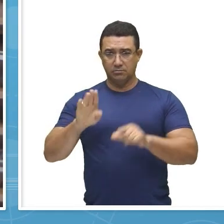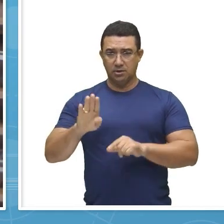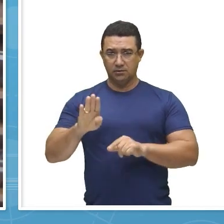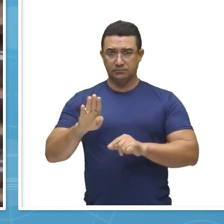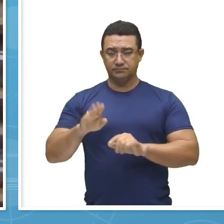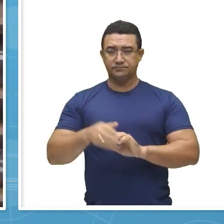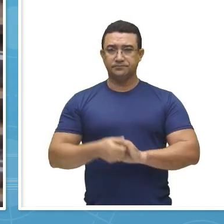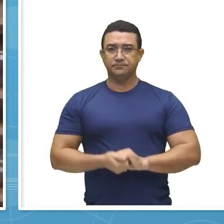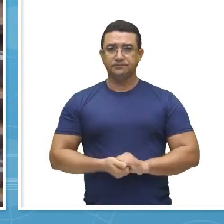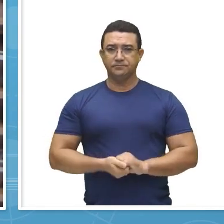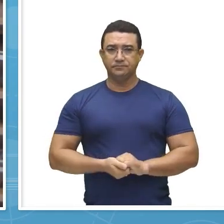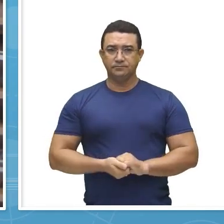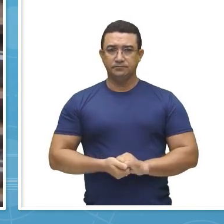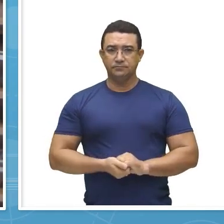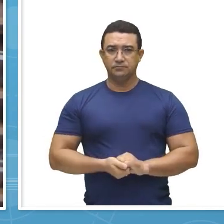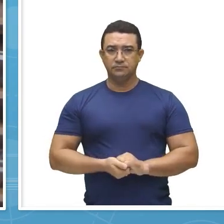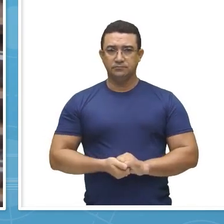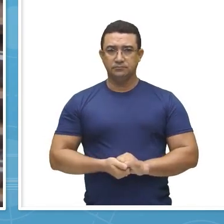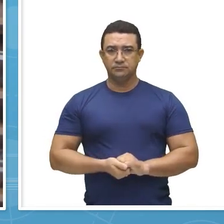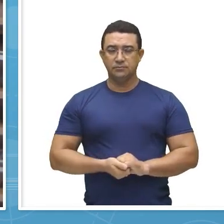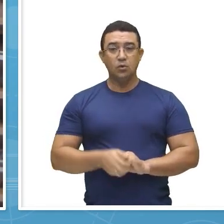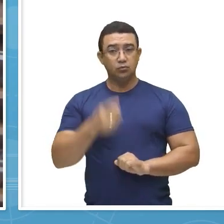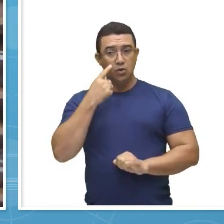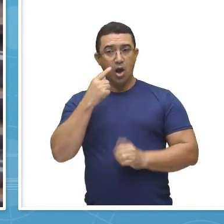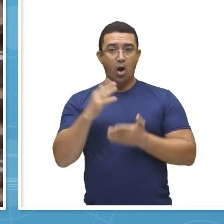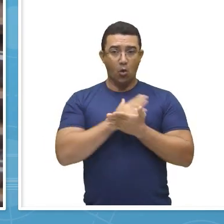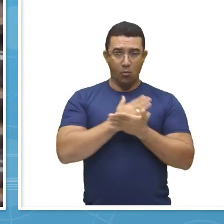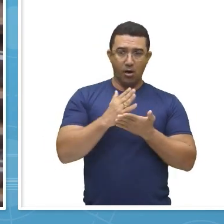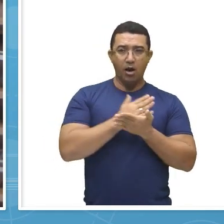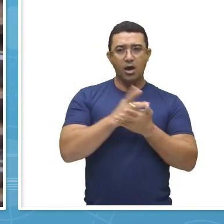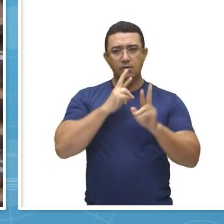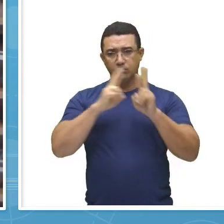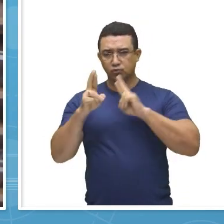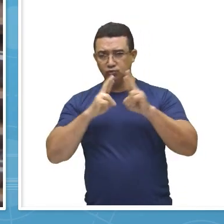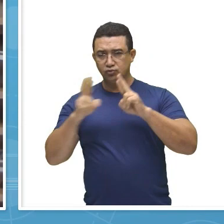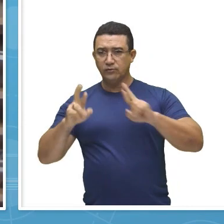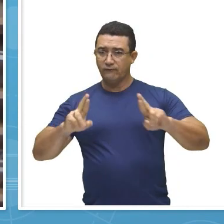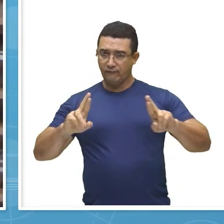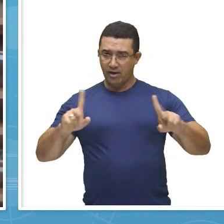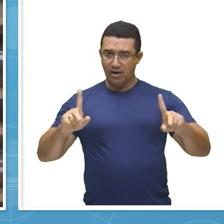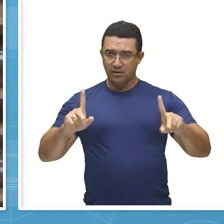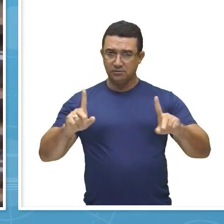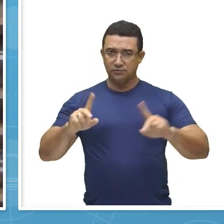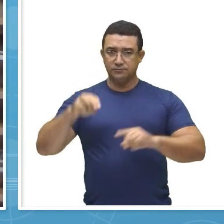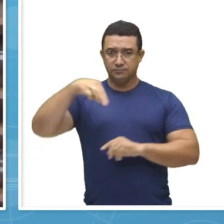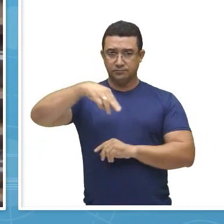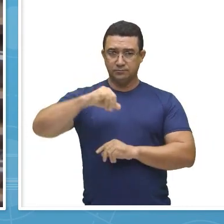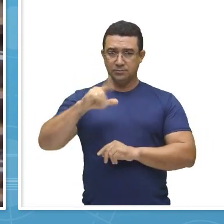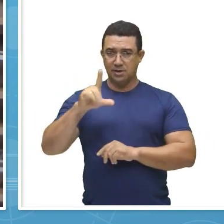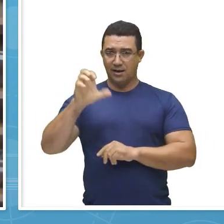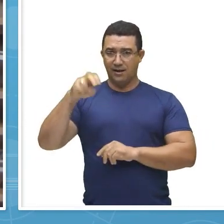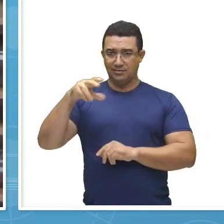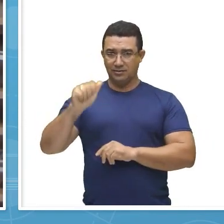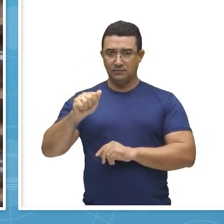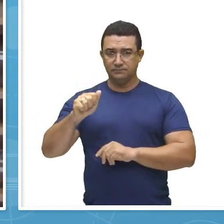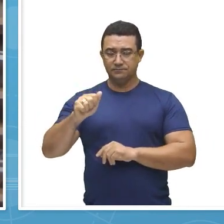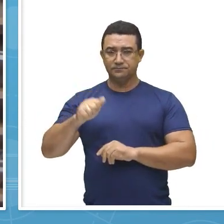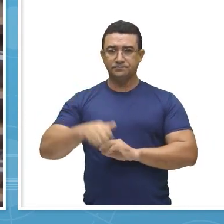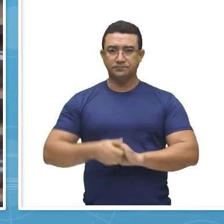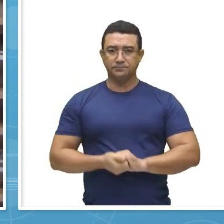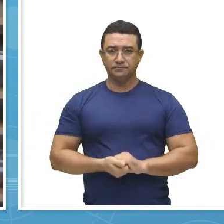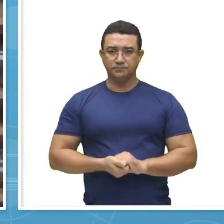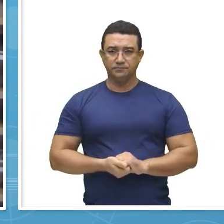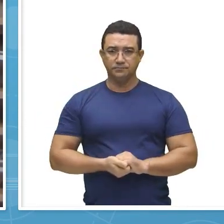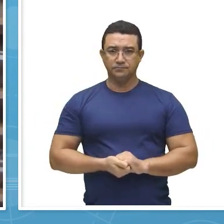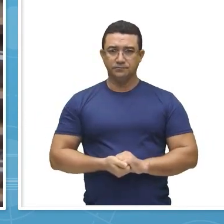Pangeia também. Então, a gente já teve ali algumas respostas diferentes, né? A Milena, da Escola Municipal